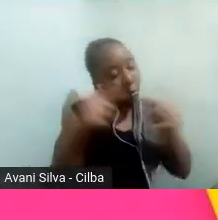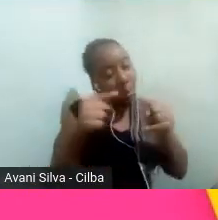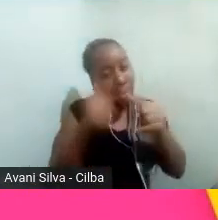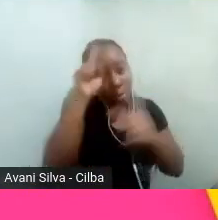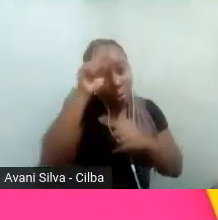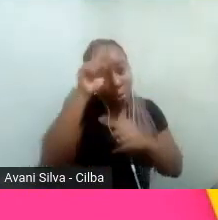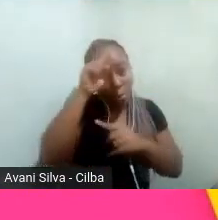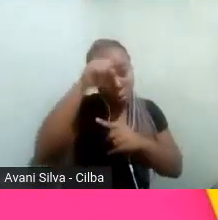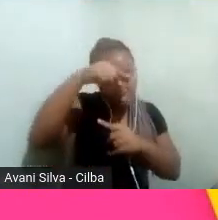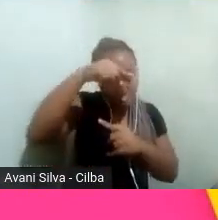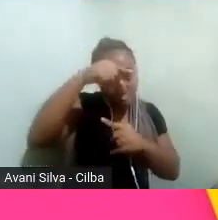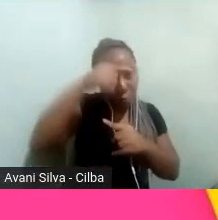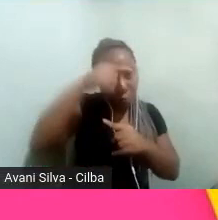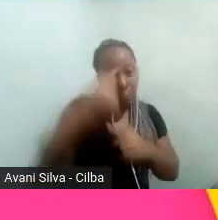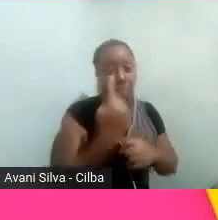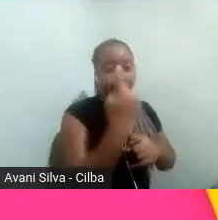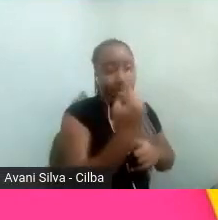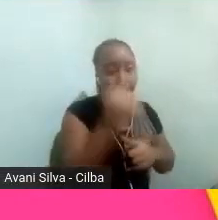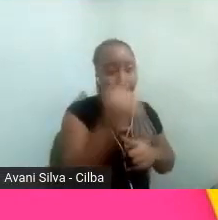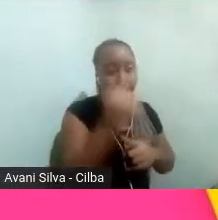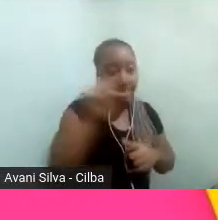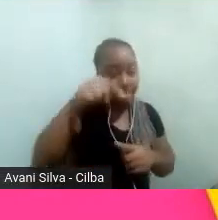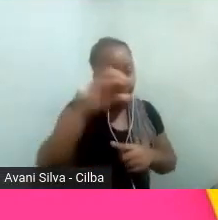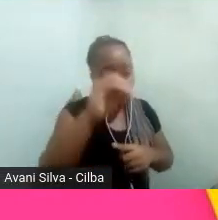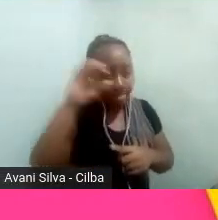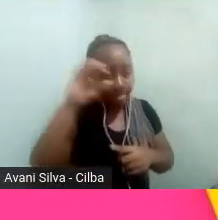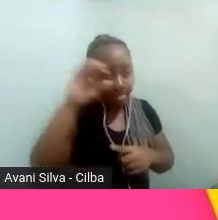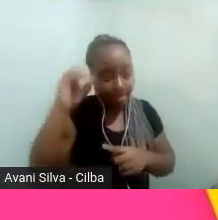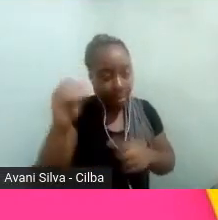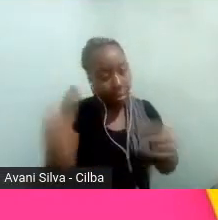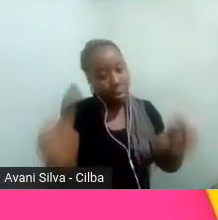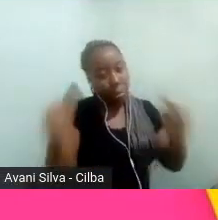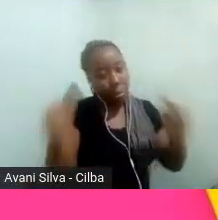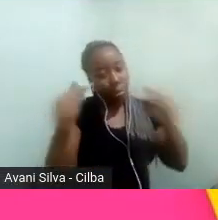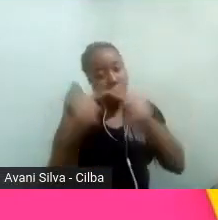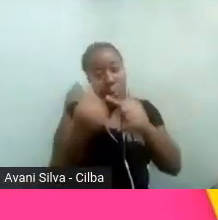falei 1000 é igual a 1 segundo.